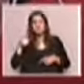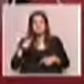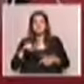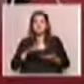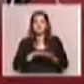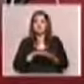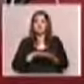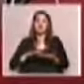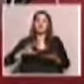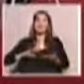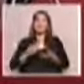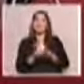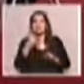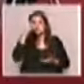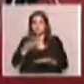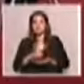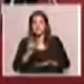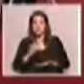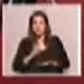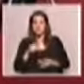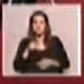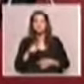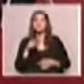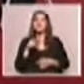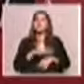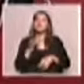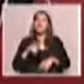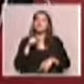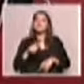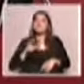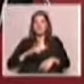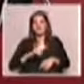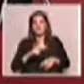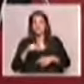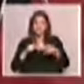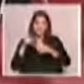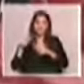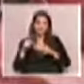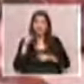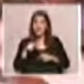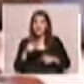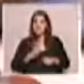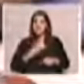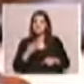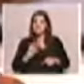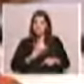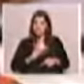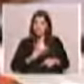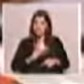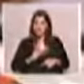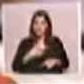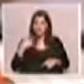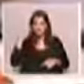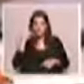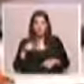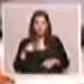isso é... Não, por acaso é maravilhoso. Isto é da Confraria do Queijo da Serra da Estrela. E é um DVD, não é? Há a apresentação. Eu acho que é